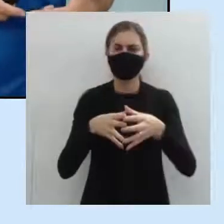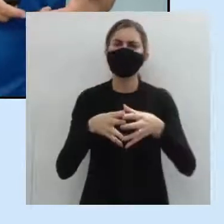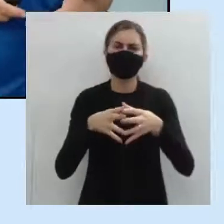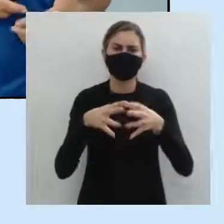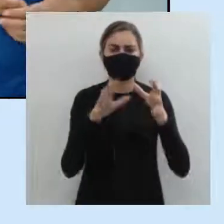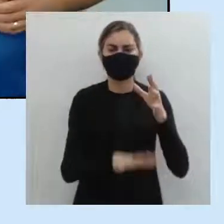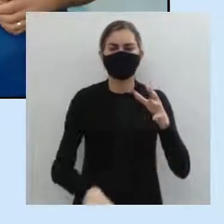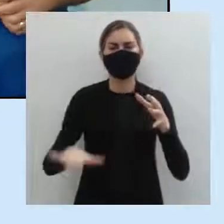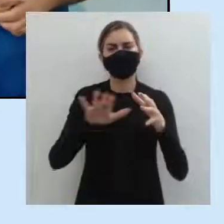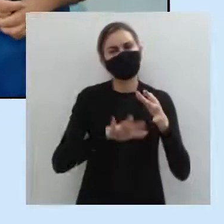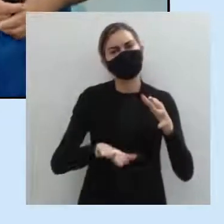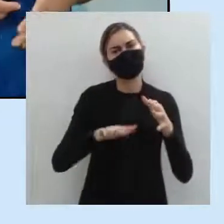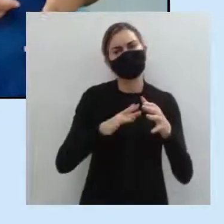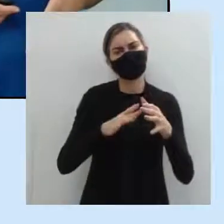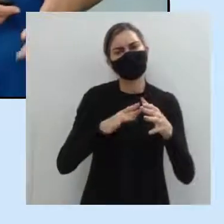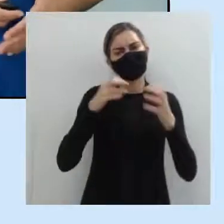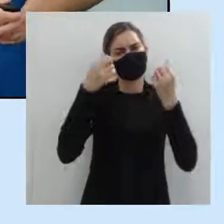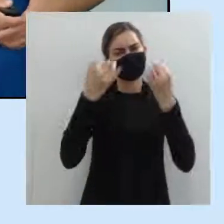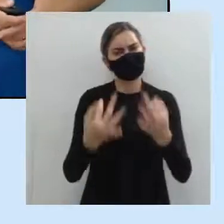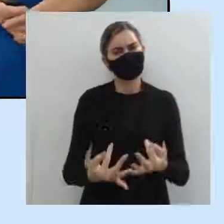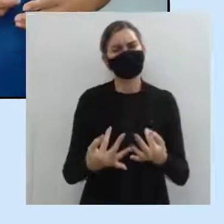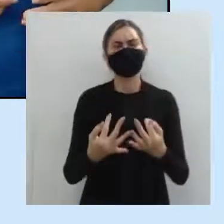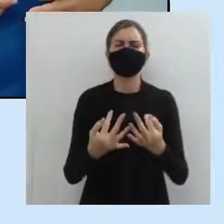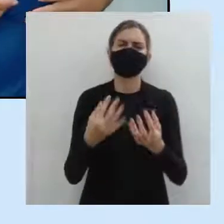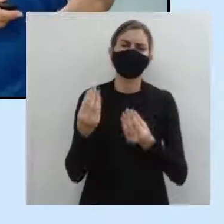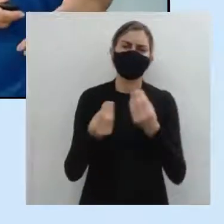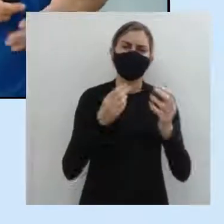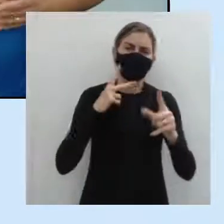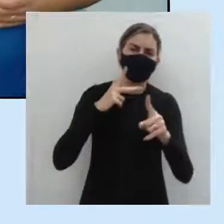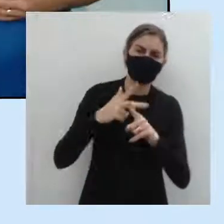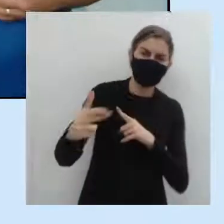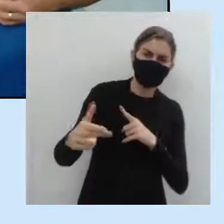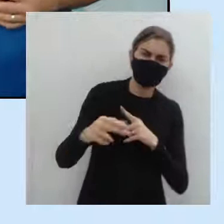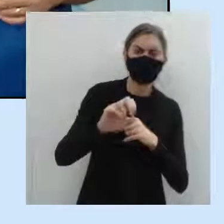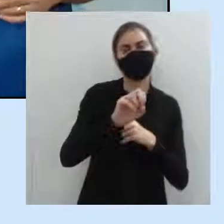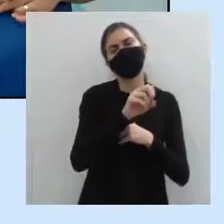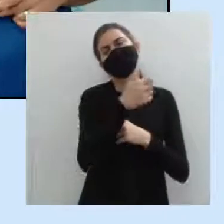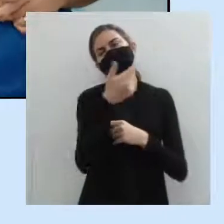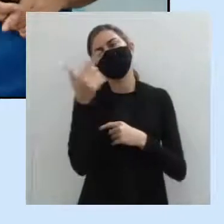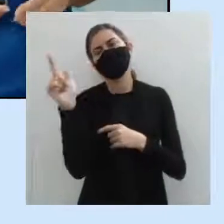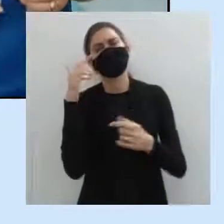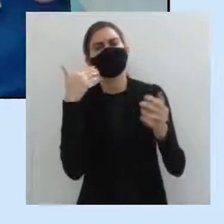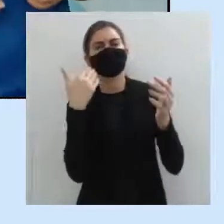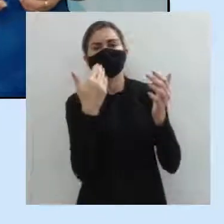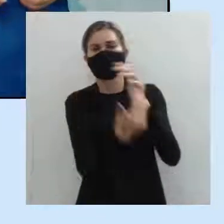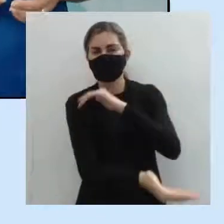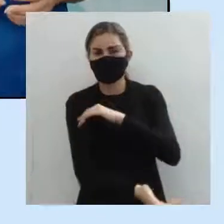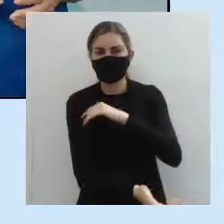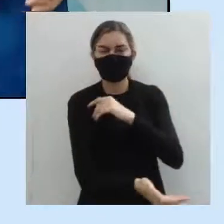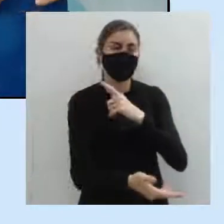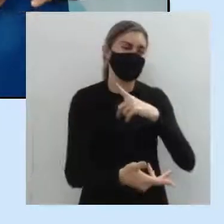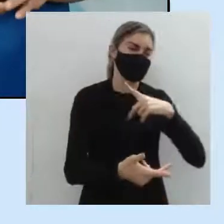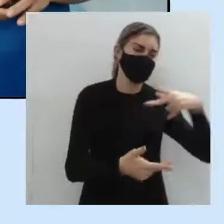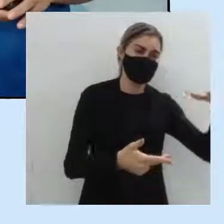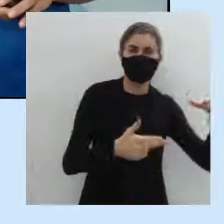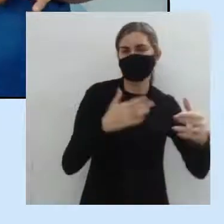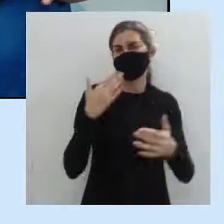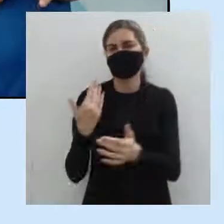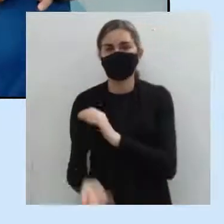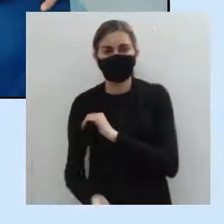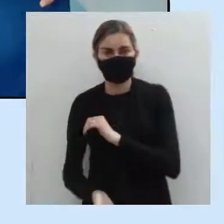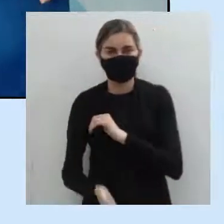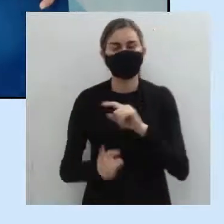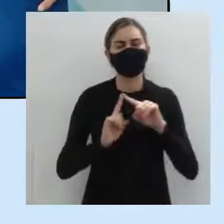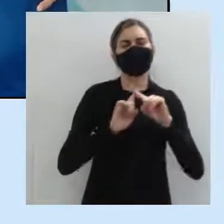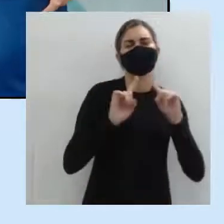de áreas e define o indivíduo como vencedor e outro como perdedor. Mas